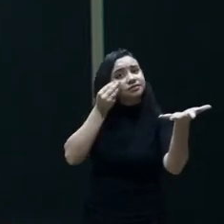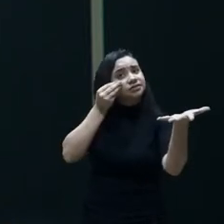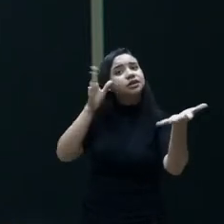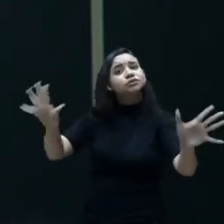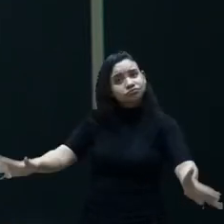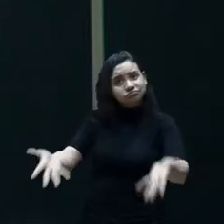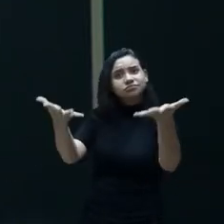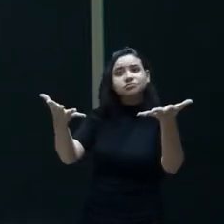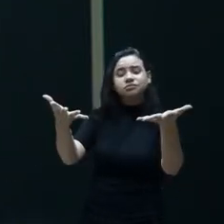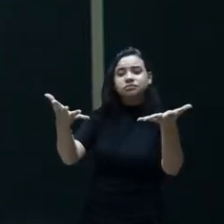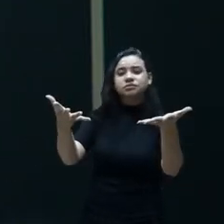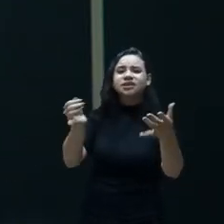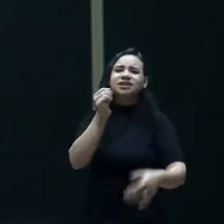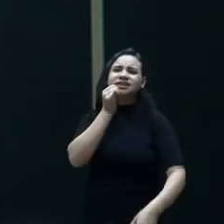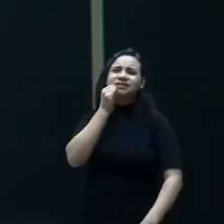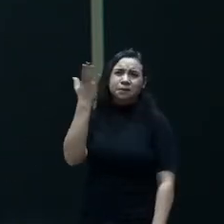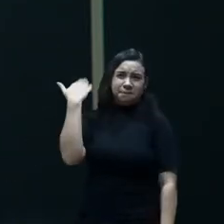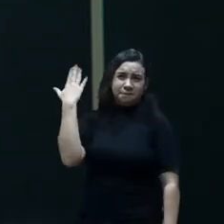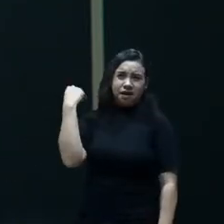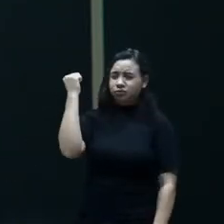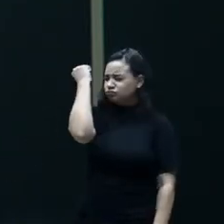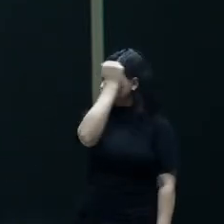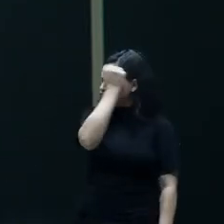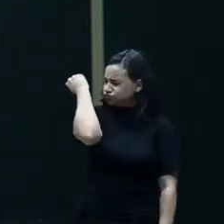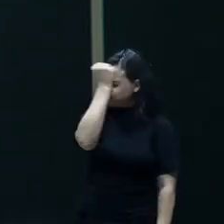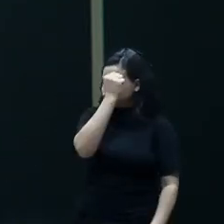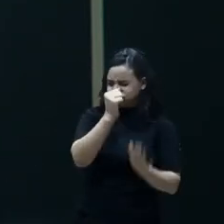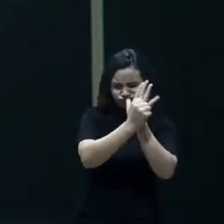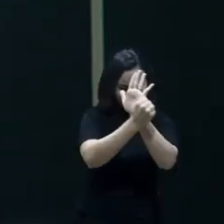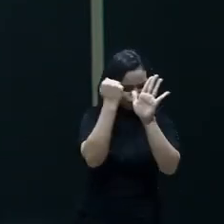Mas esquece que passou. Começa de novo.